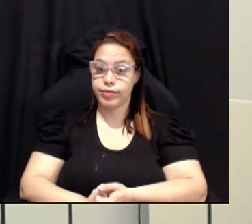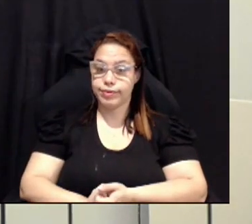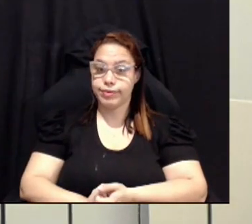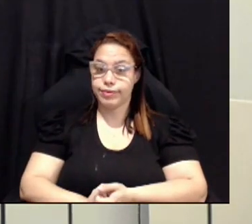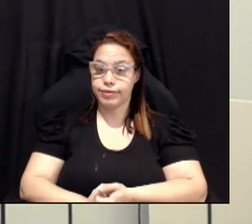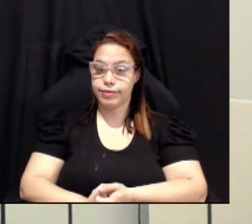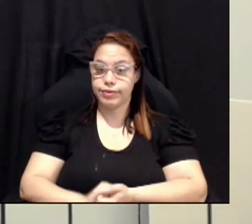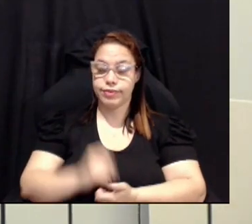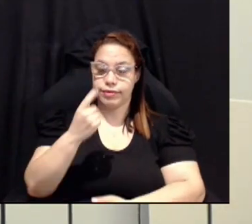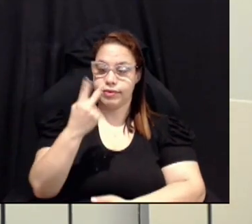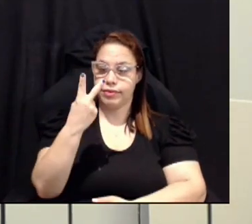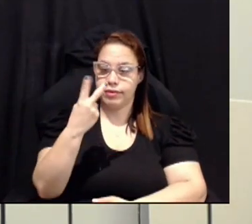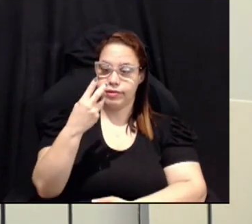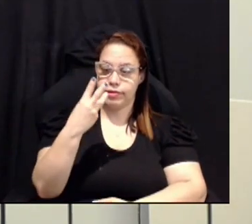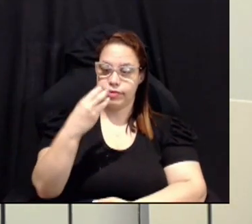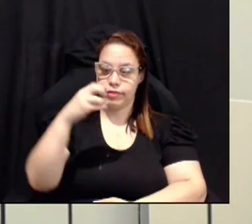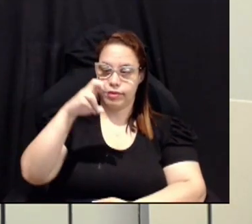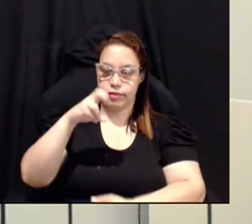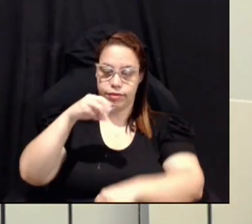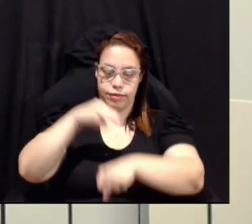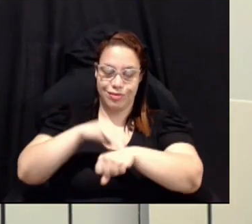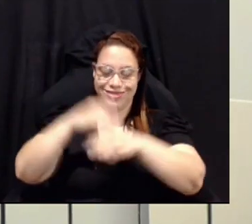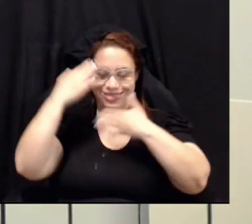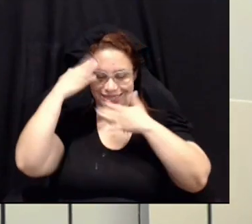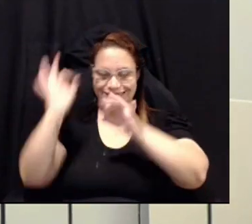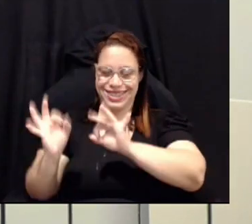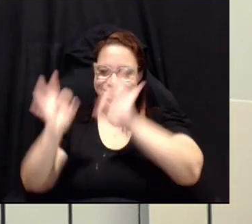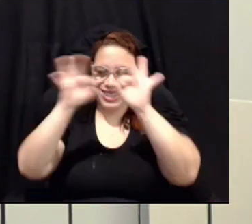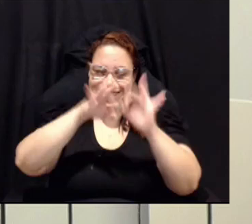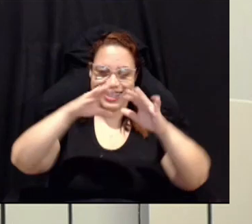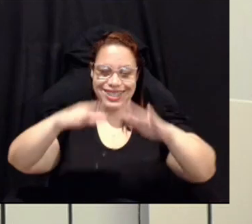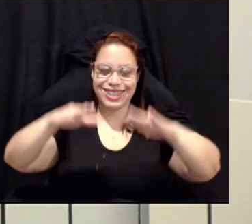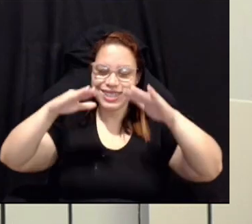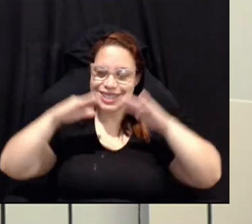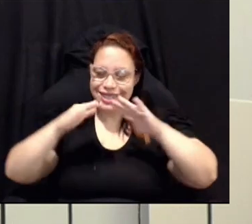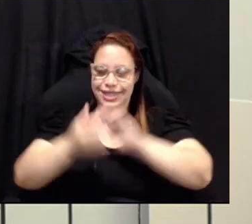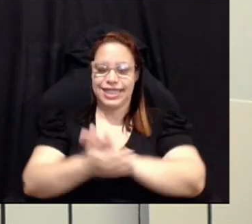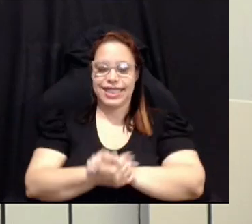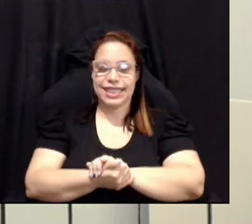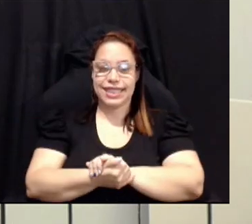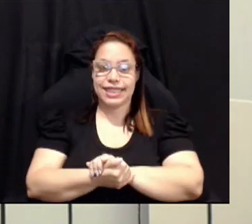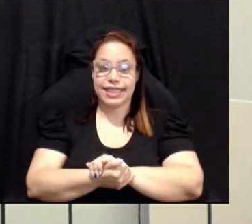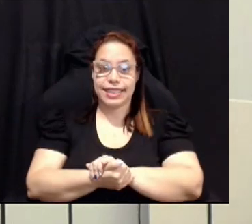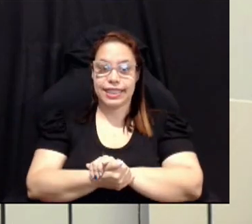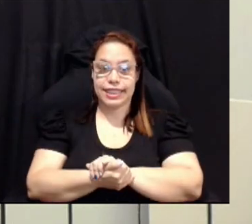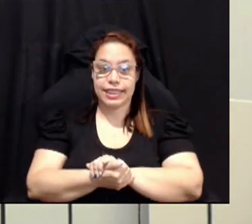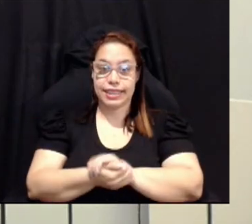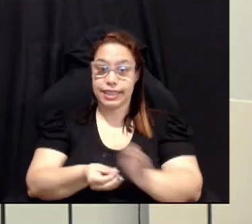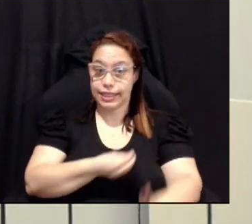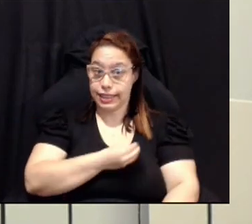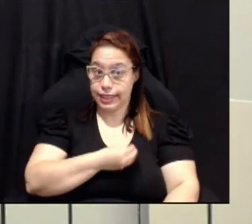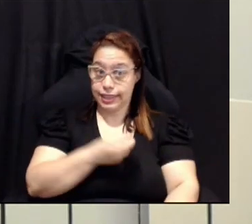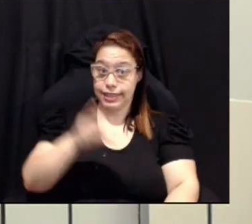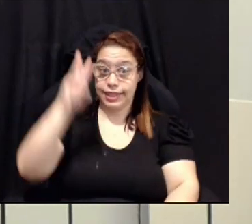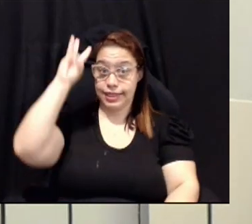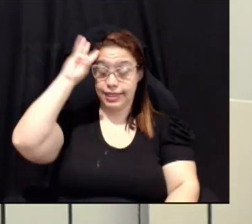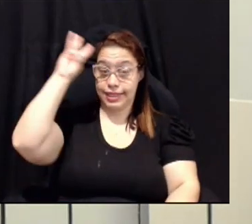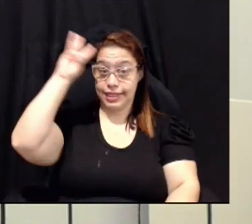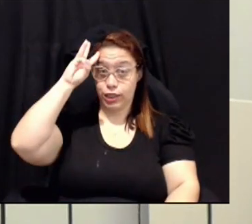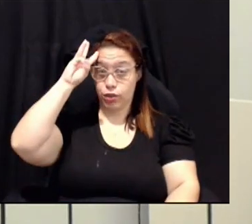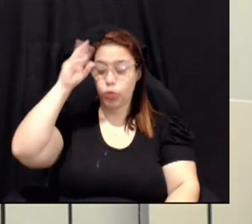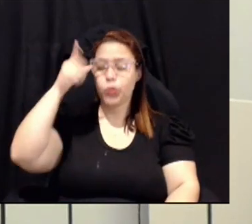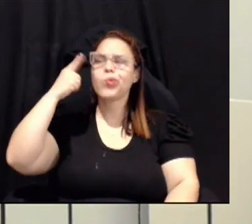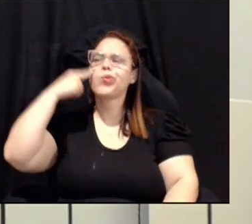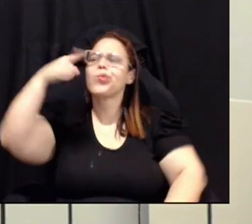12:00 mais 35 minutos. Muito obrigado pela sua companhia, pela sua audiência. Estamos ao vivo nesta terça-feira. Você que está